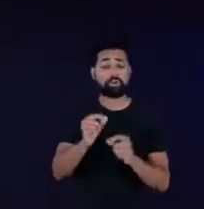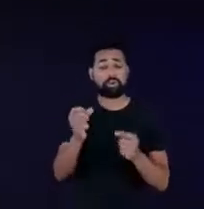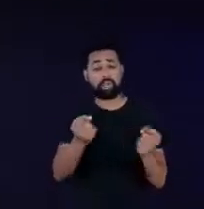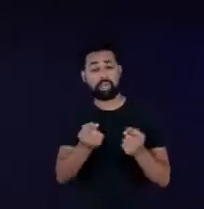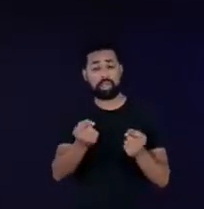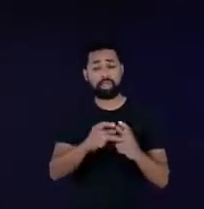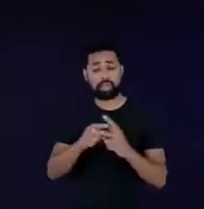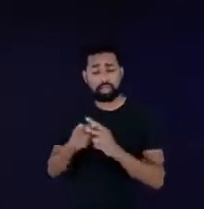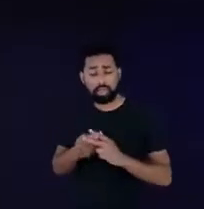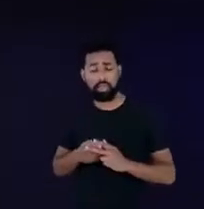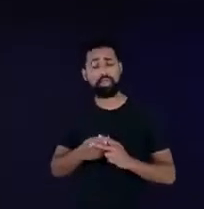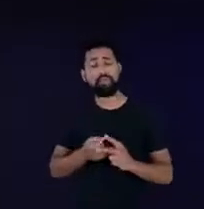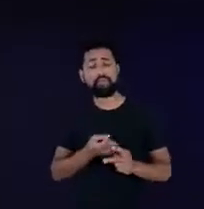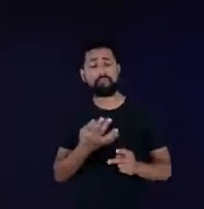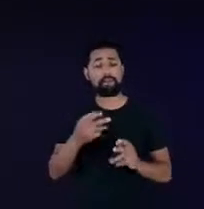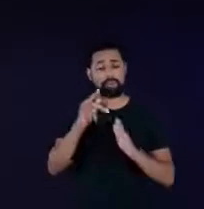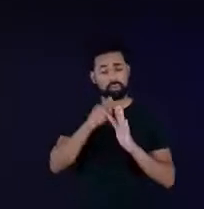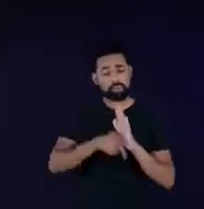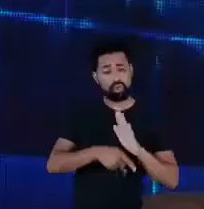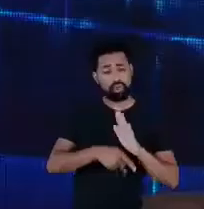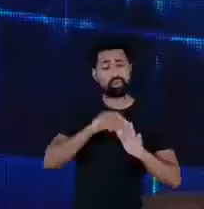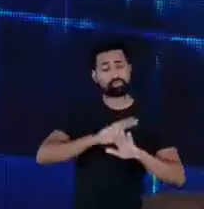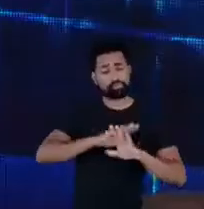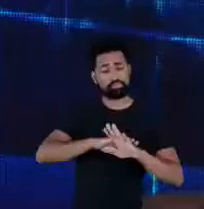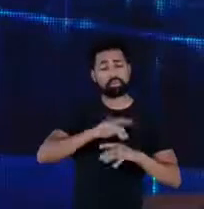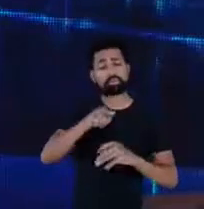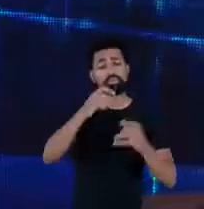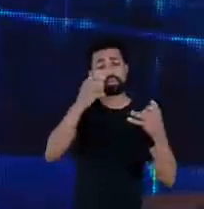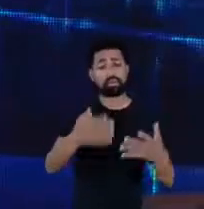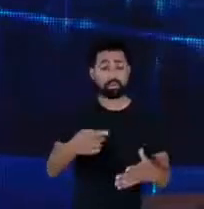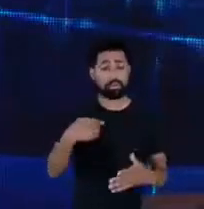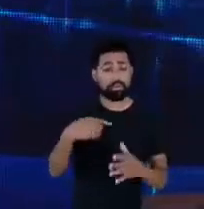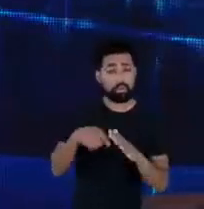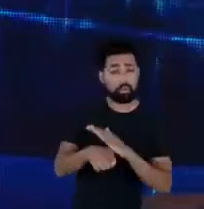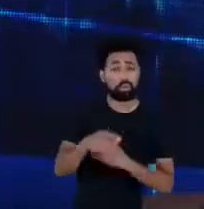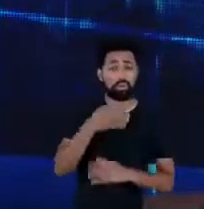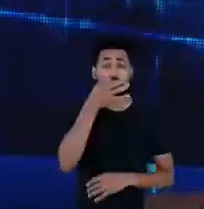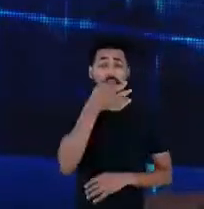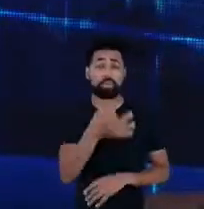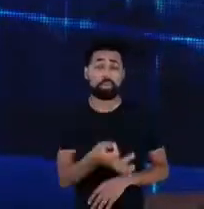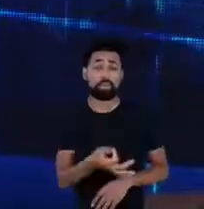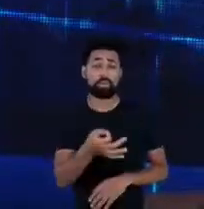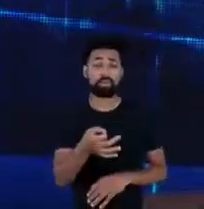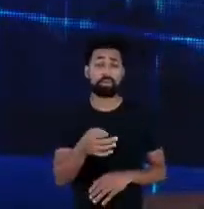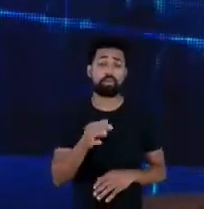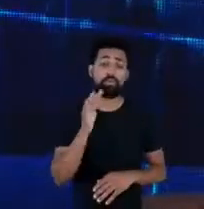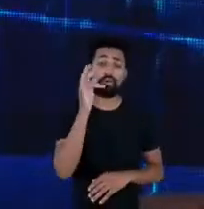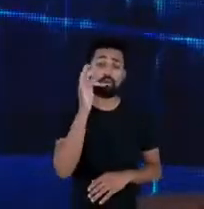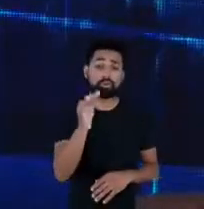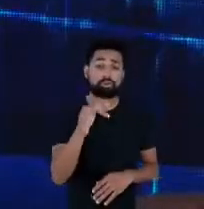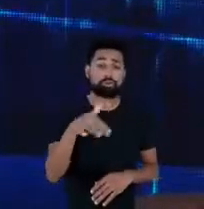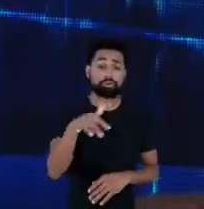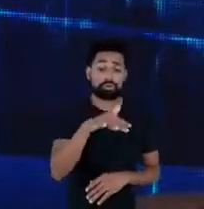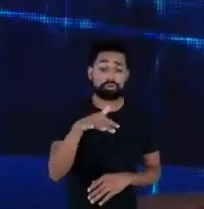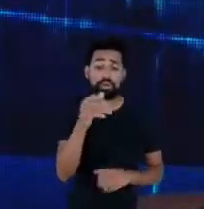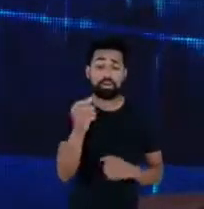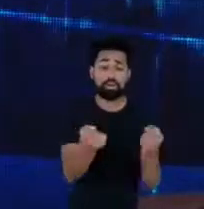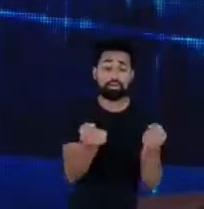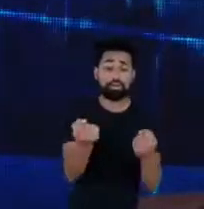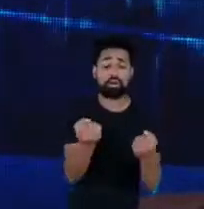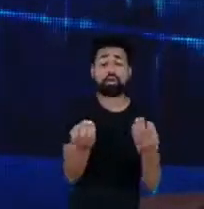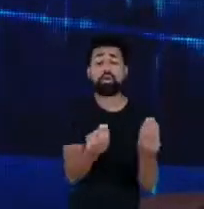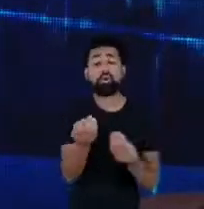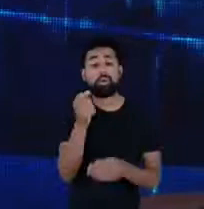outras ações, como você citou, minha pergunta seria, do ponto de vista de futuro do setor automotivo, como é que você está vendo